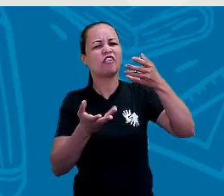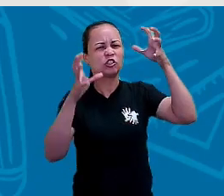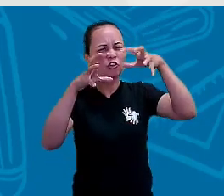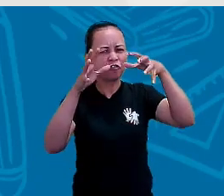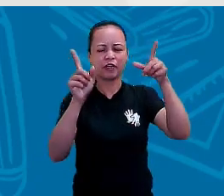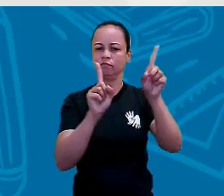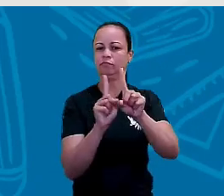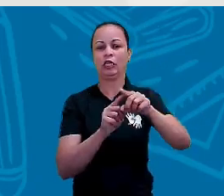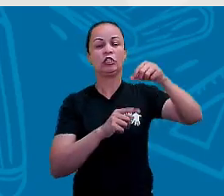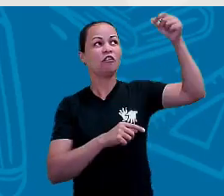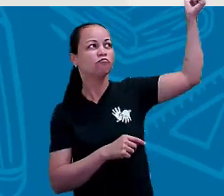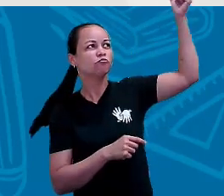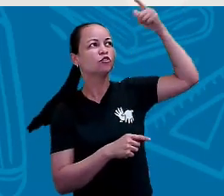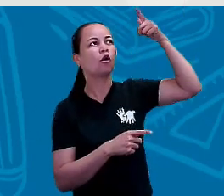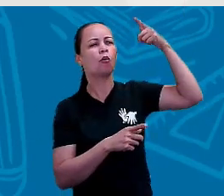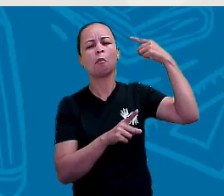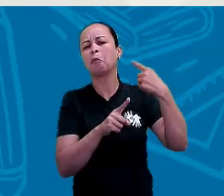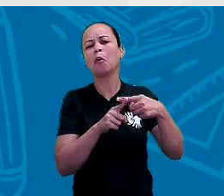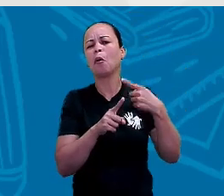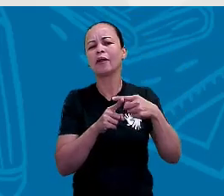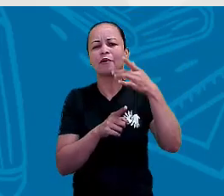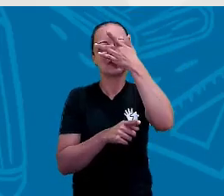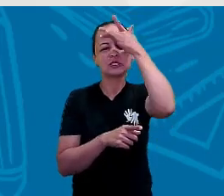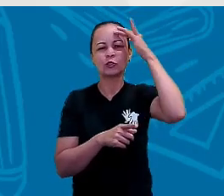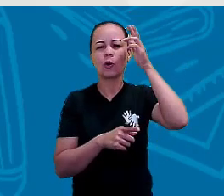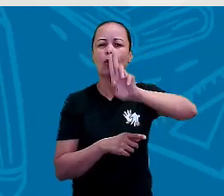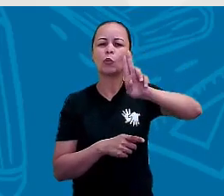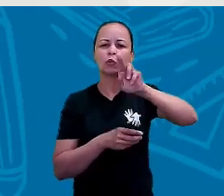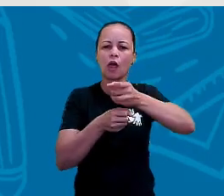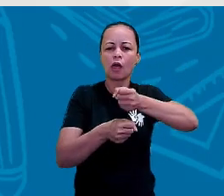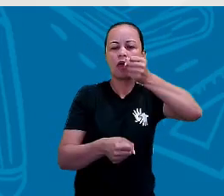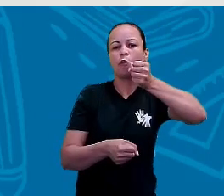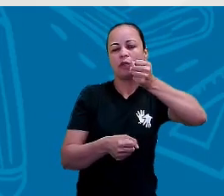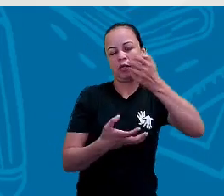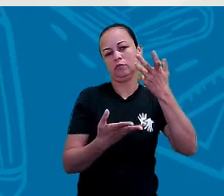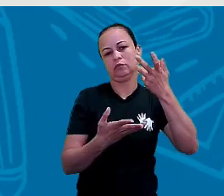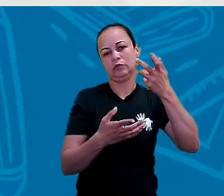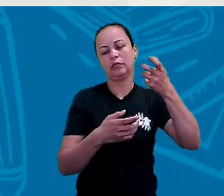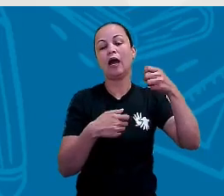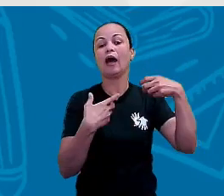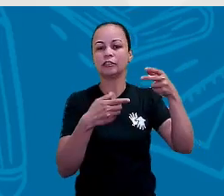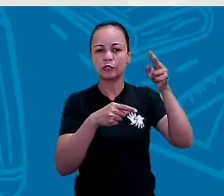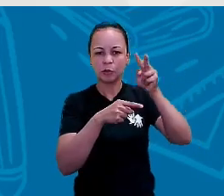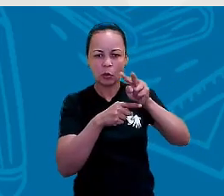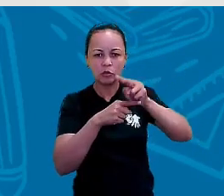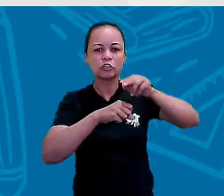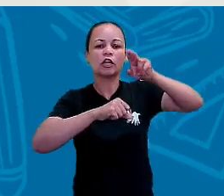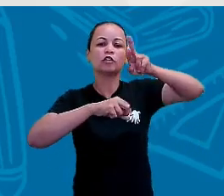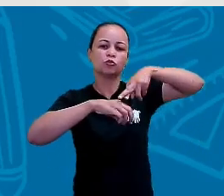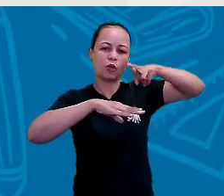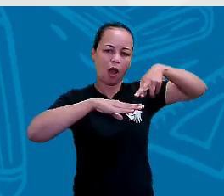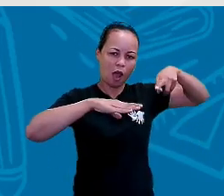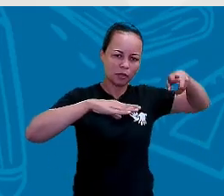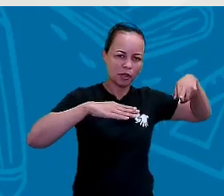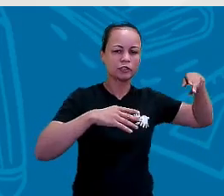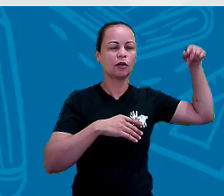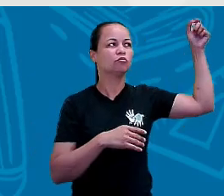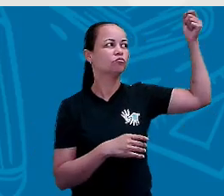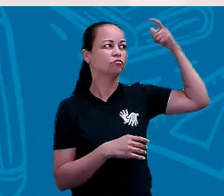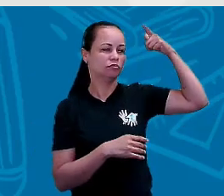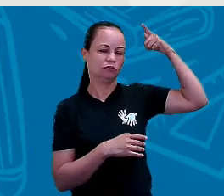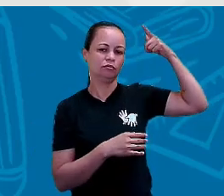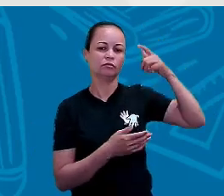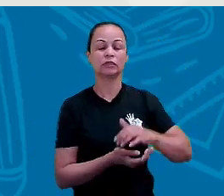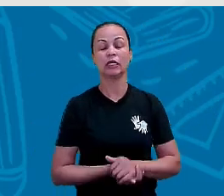Por que que aquela pessoa está fazendo aquilo e de forma correta? Está se protegendo dos raios da radiação solar, tá certo?